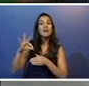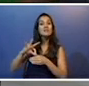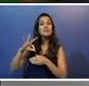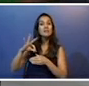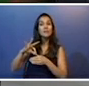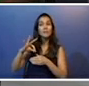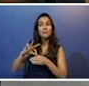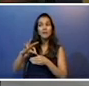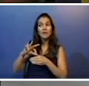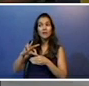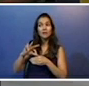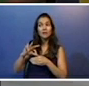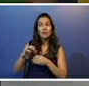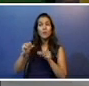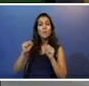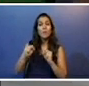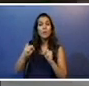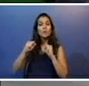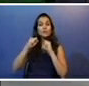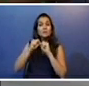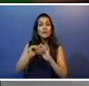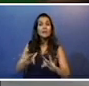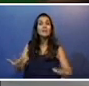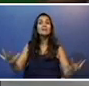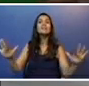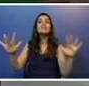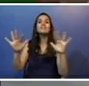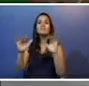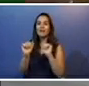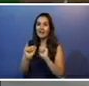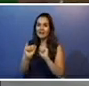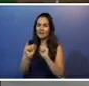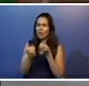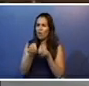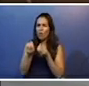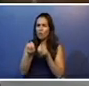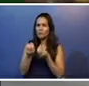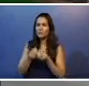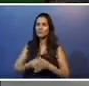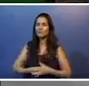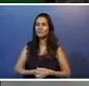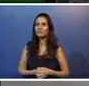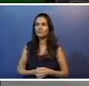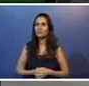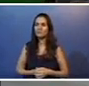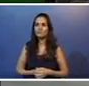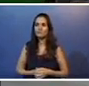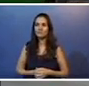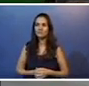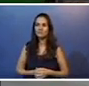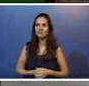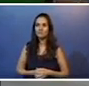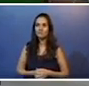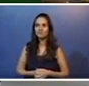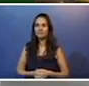de plantas podem ser espalhadas. Também está dentro do mesmo assunto, tá, crianças?